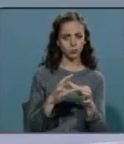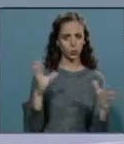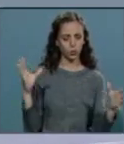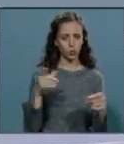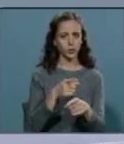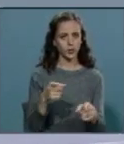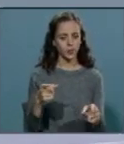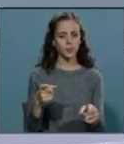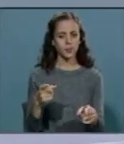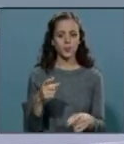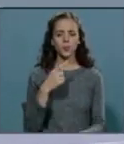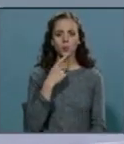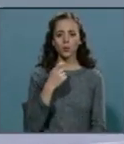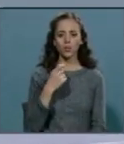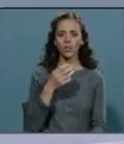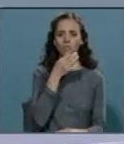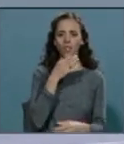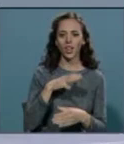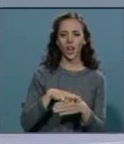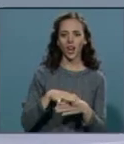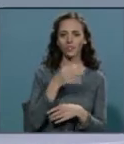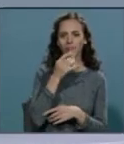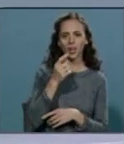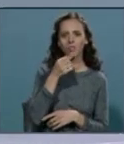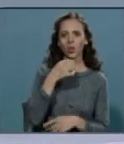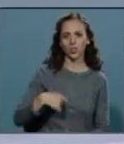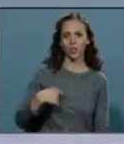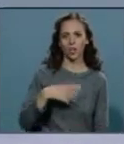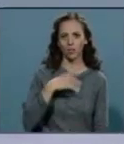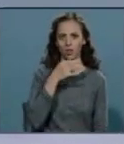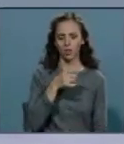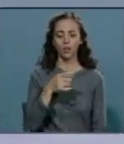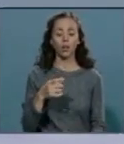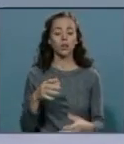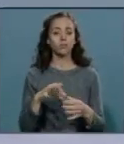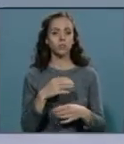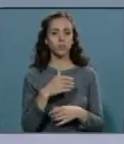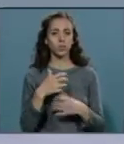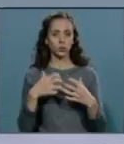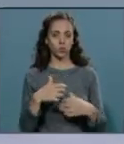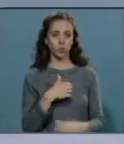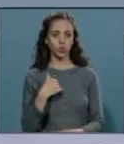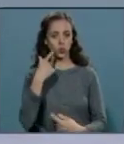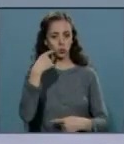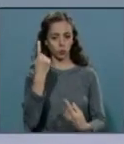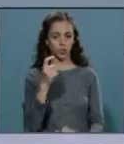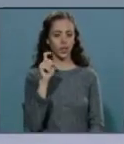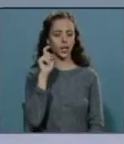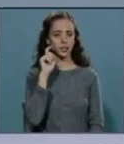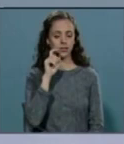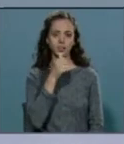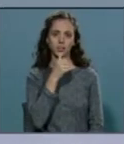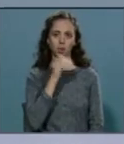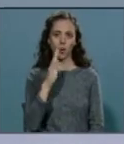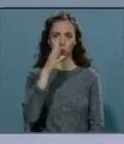porque esse legal hoje nós vamos falar de cada alteração falado nacional em causa a saúde pública naturalmente que a decisão do